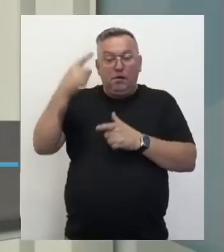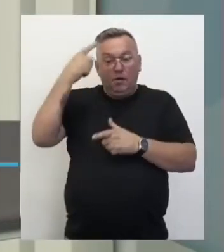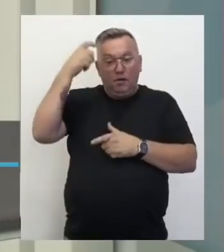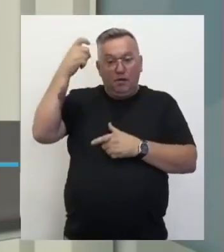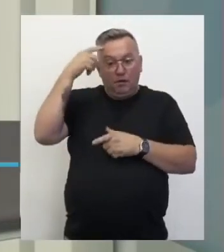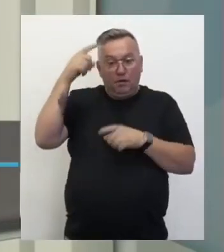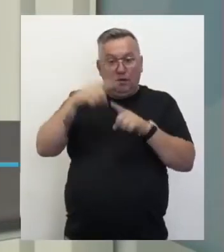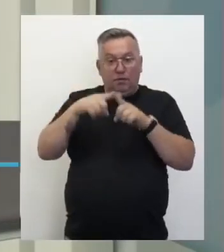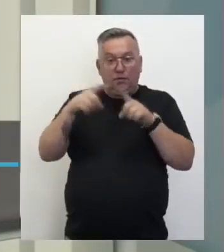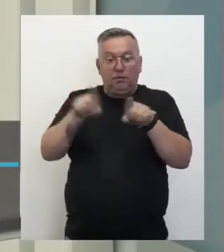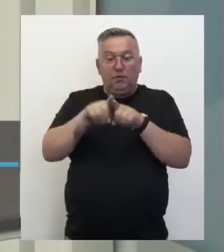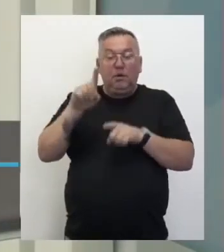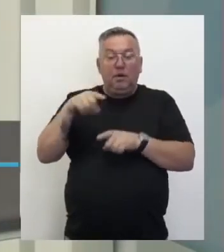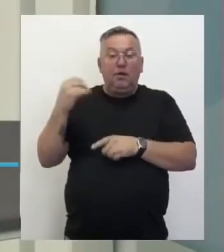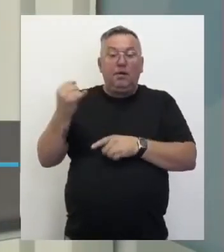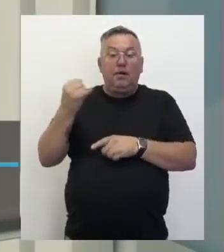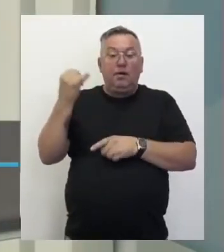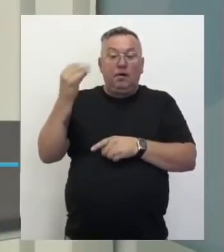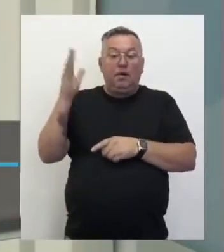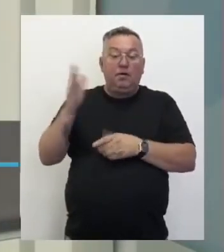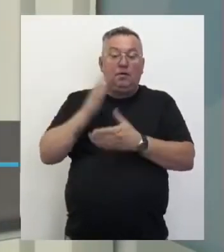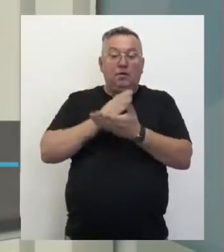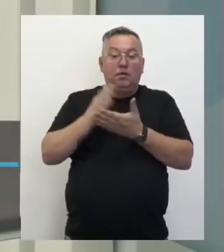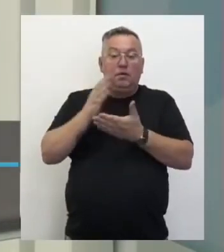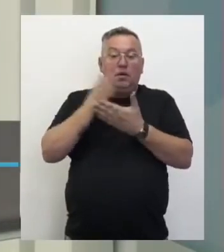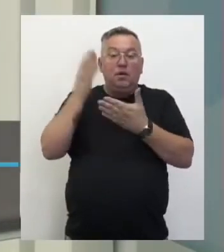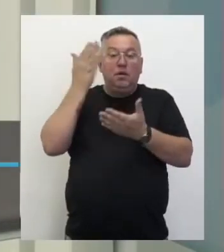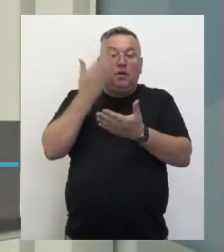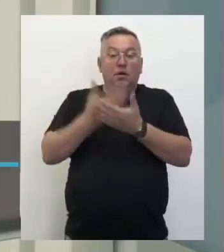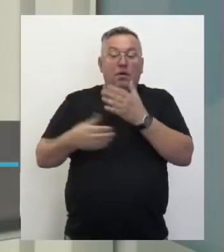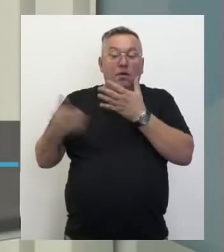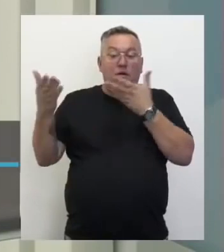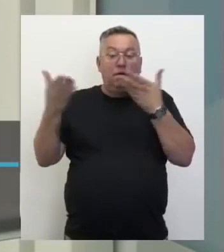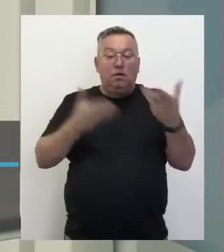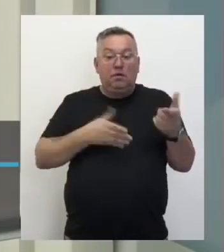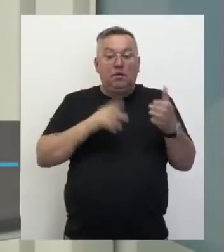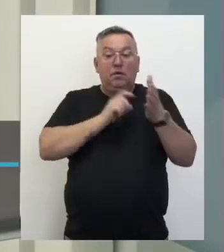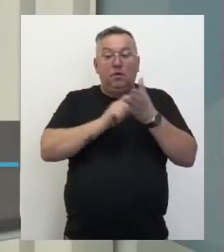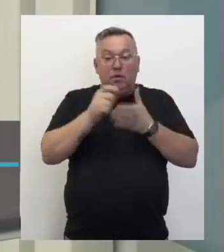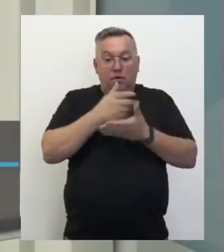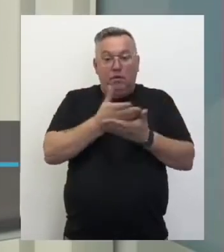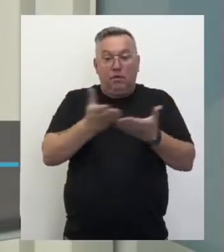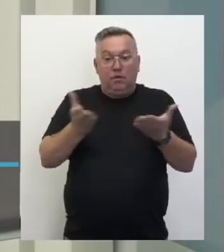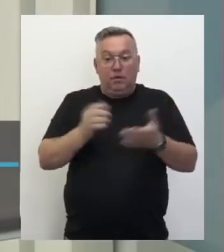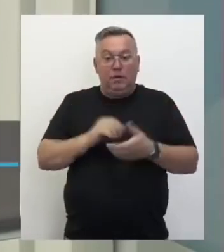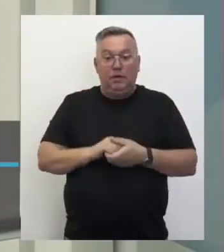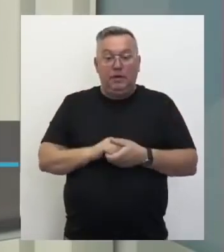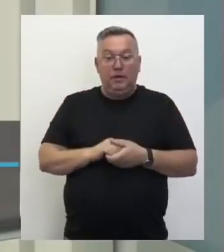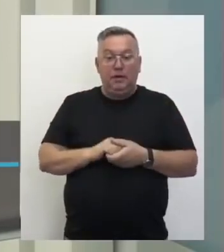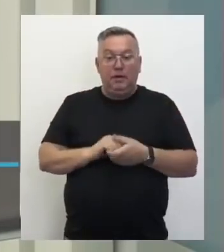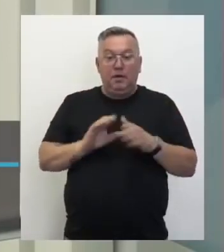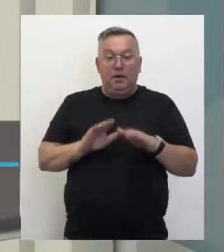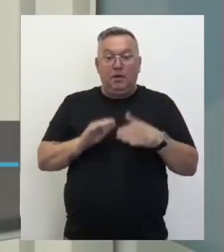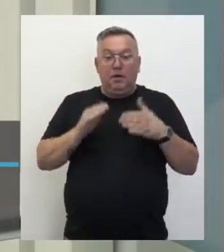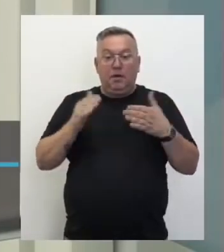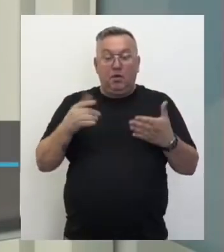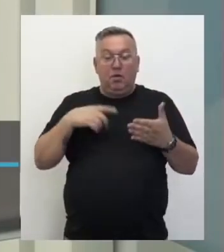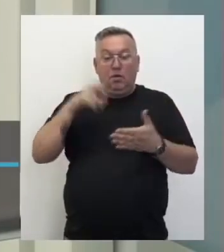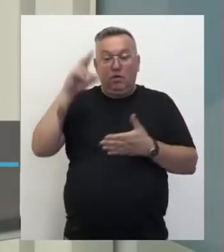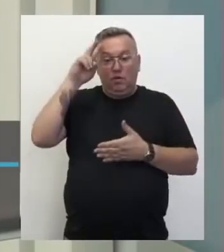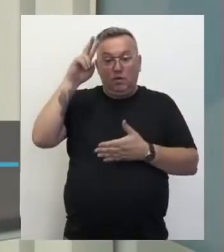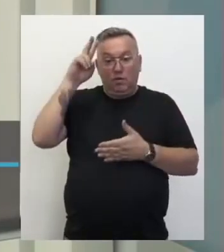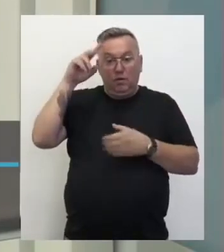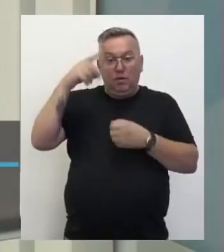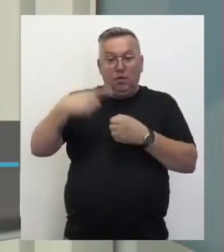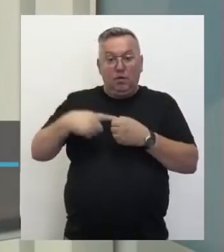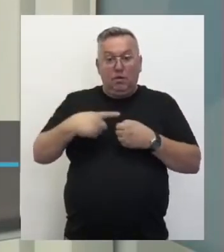ideia, mas é importante a gente já começar a aula trazendo esses conceitos para vocês. Então, quando a gente lembra de